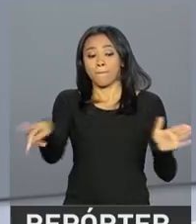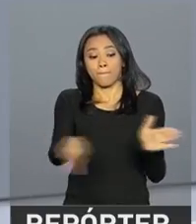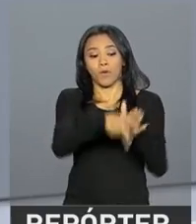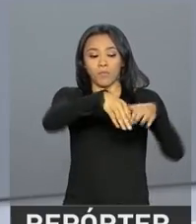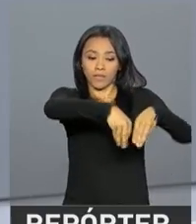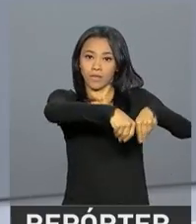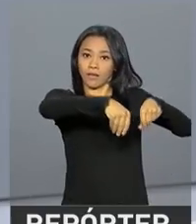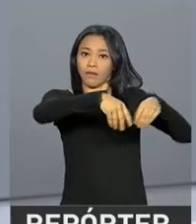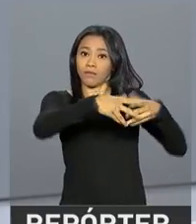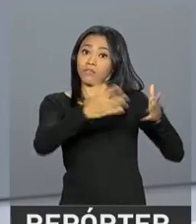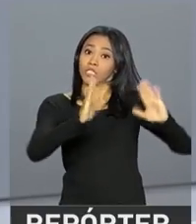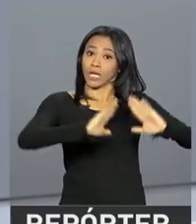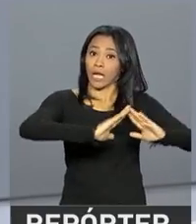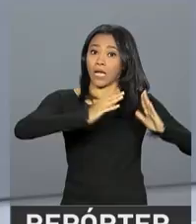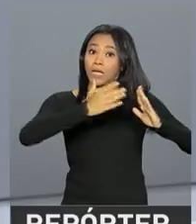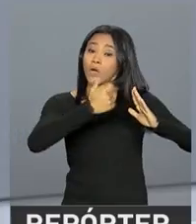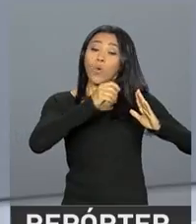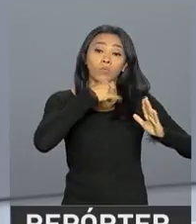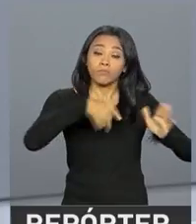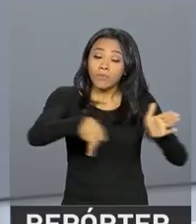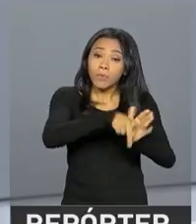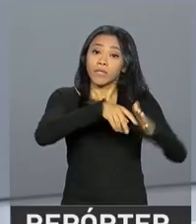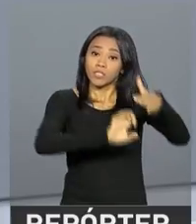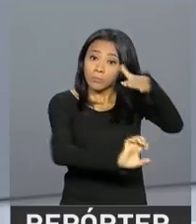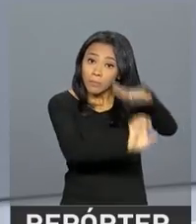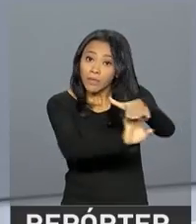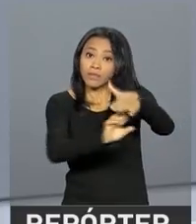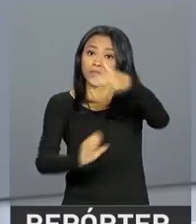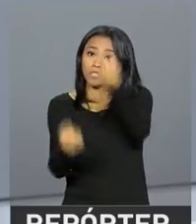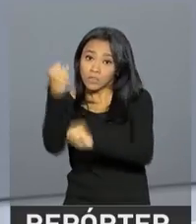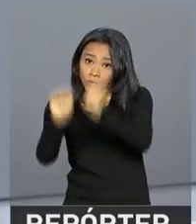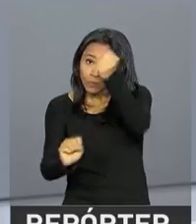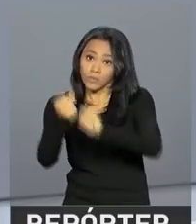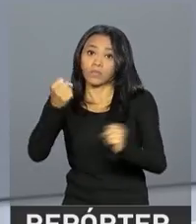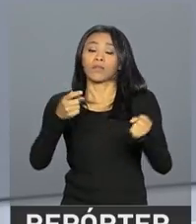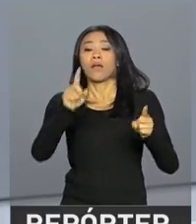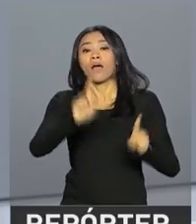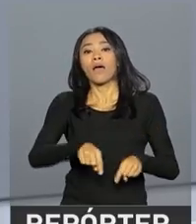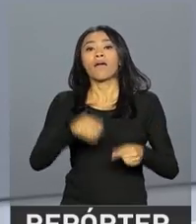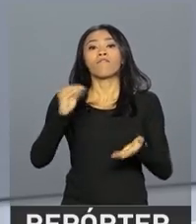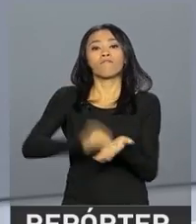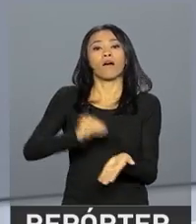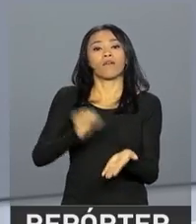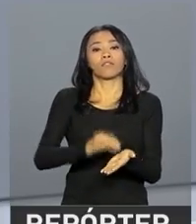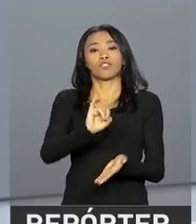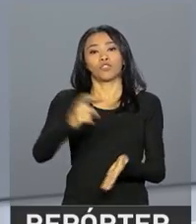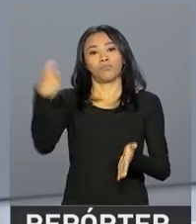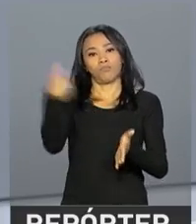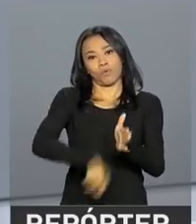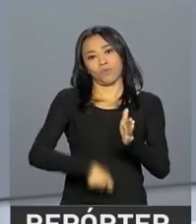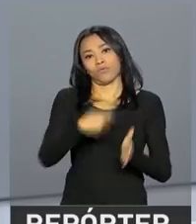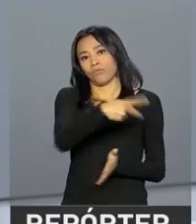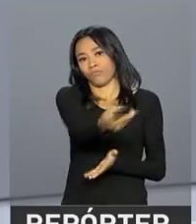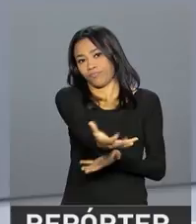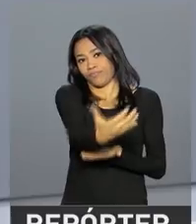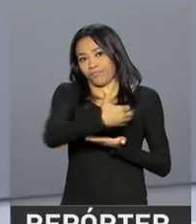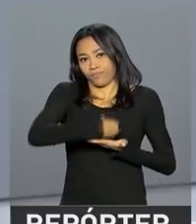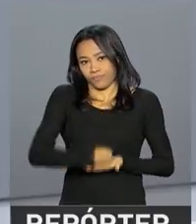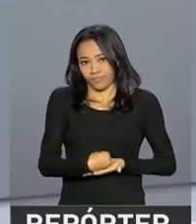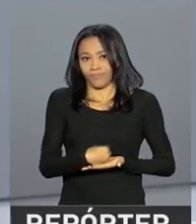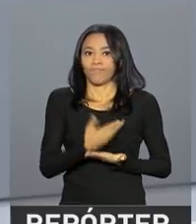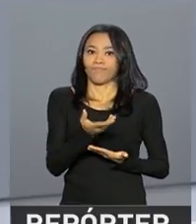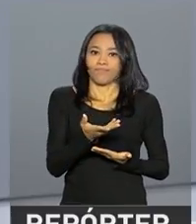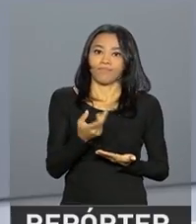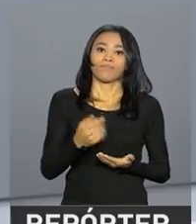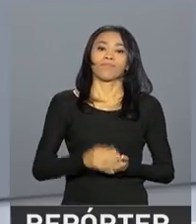e dirigentes de empresas a principal infração cometida foi a ausência de tributação no ganho de capital na venda e na